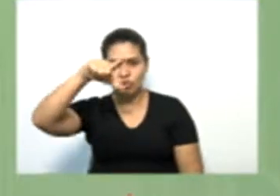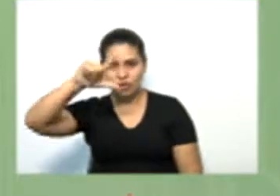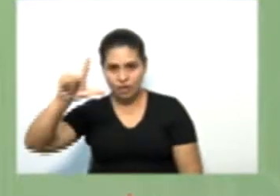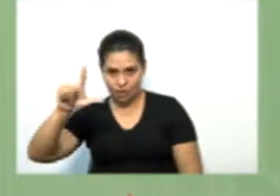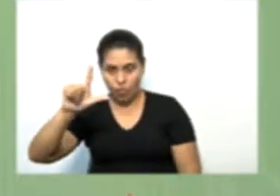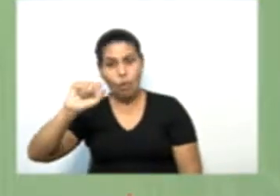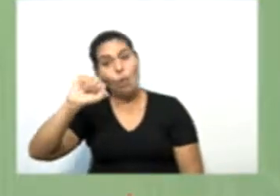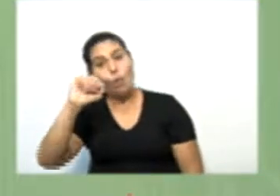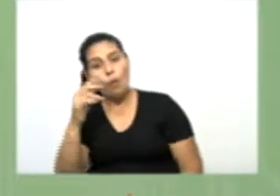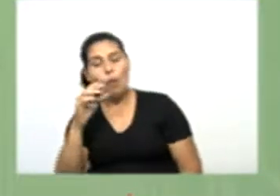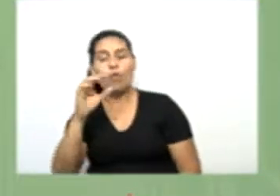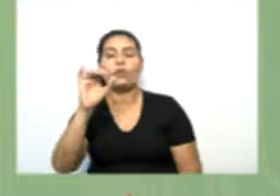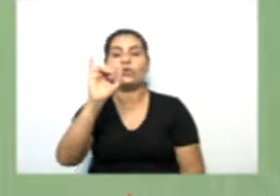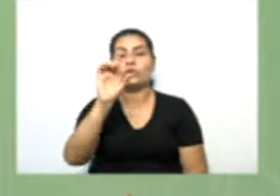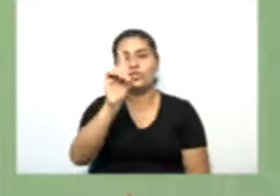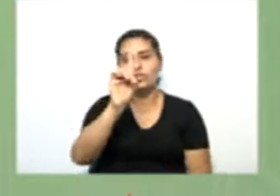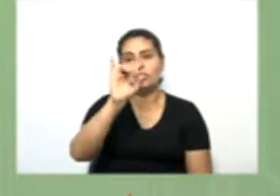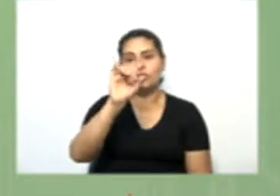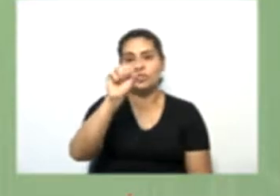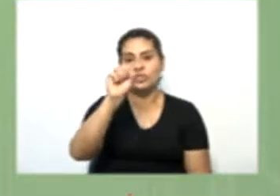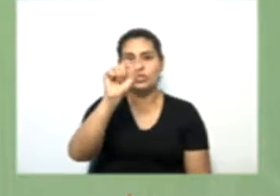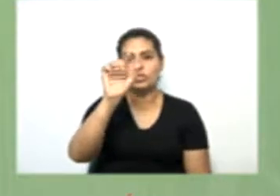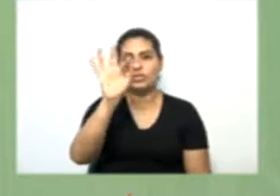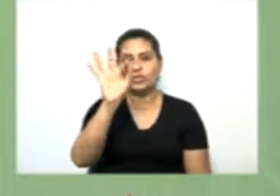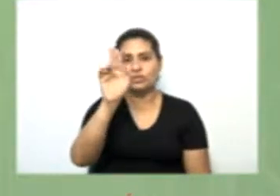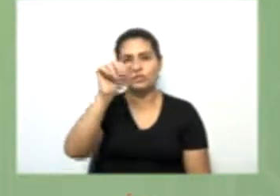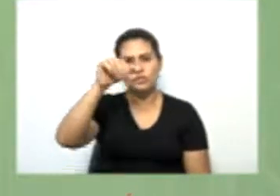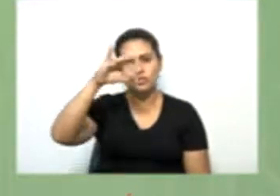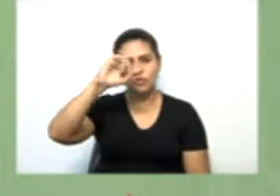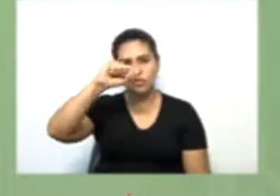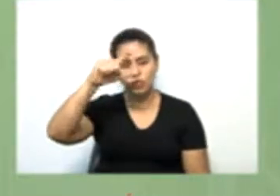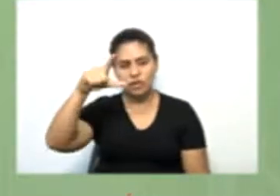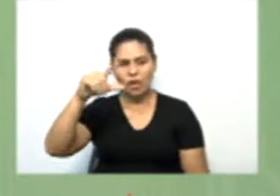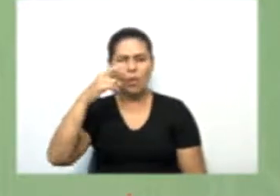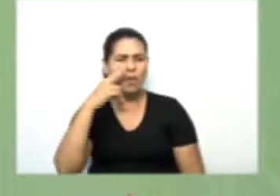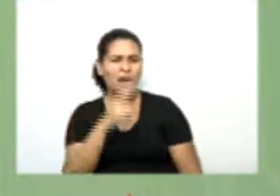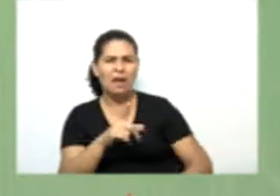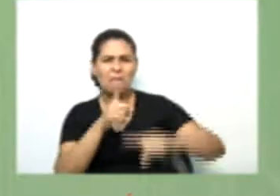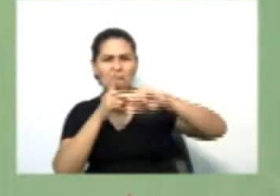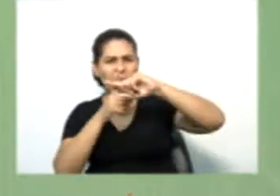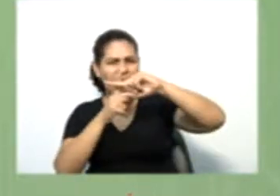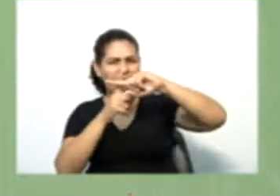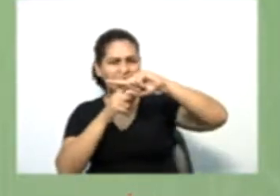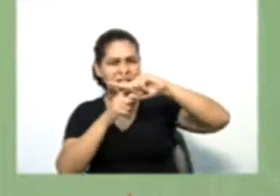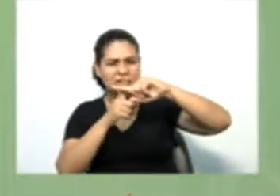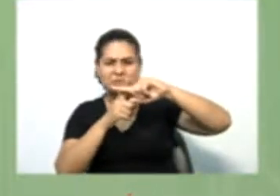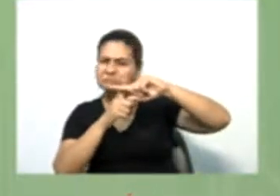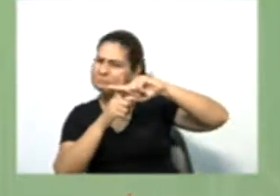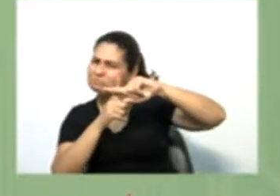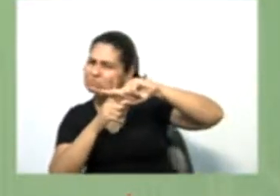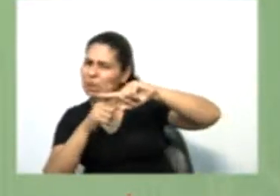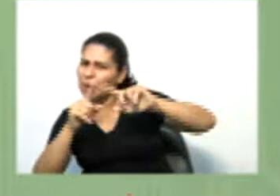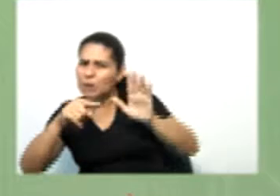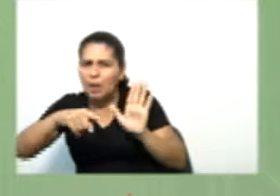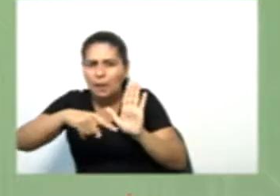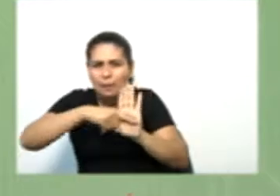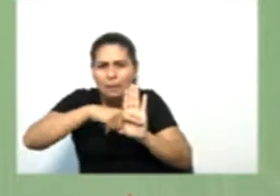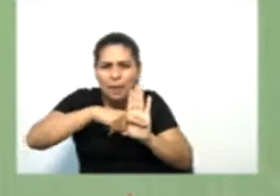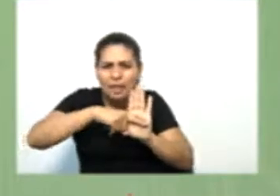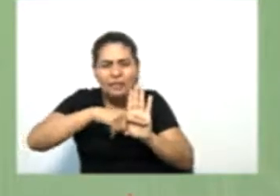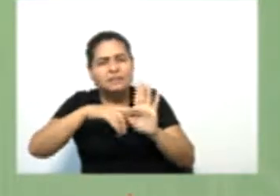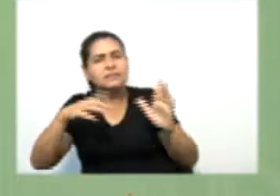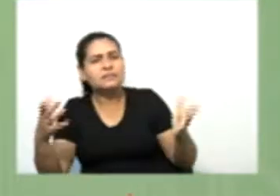disfuncional. O que são eles? Então vejam bem, olha o sinalzão grande aqui de mais e o sinalzão grande de menos aqui. Nós precisamos